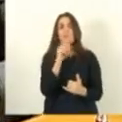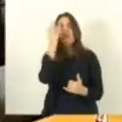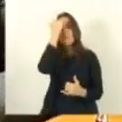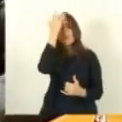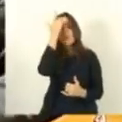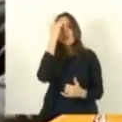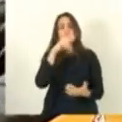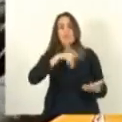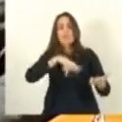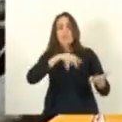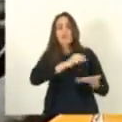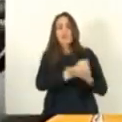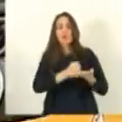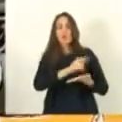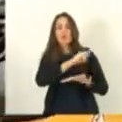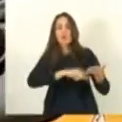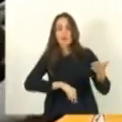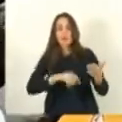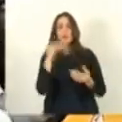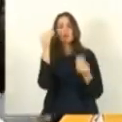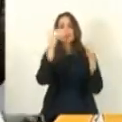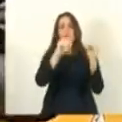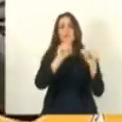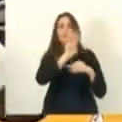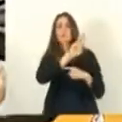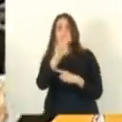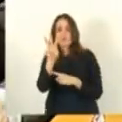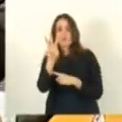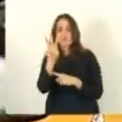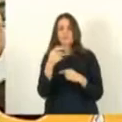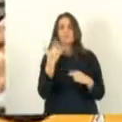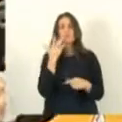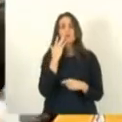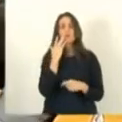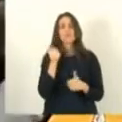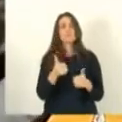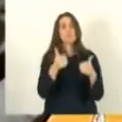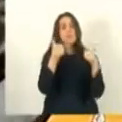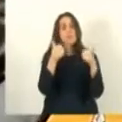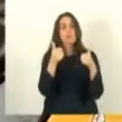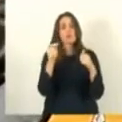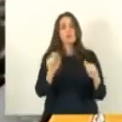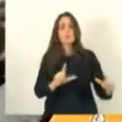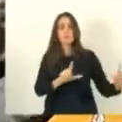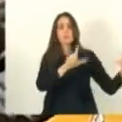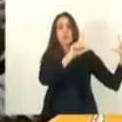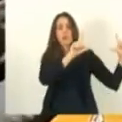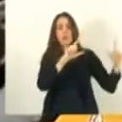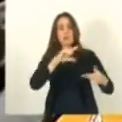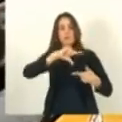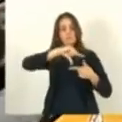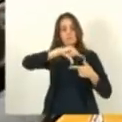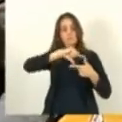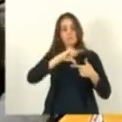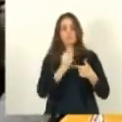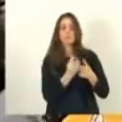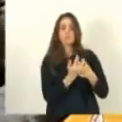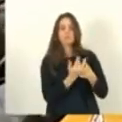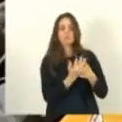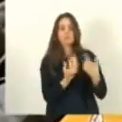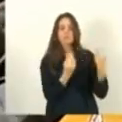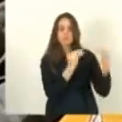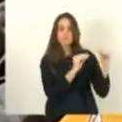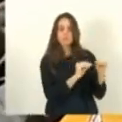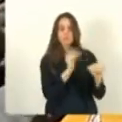da transparência. E por isso eu vou compreender o lado do governo, compreender também o lado do deputado, mas